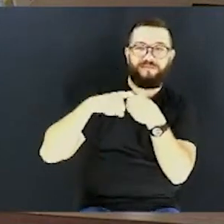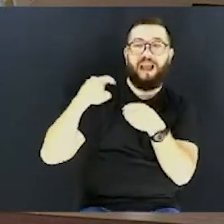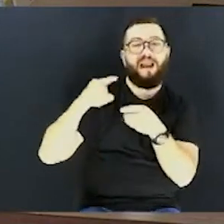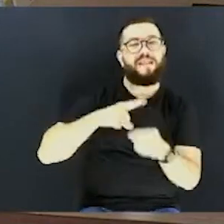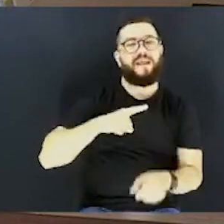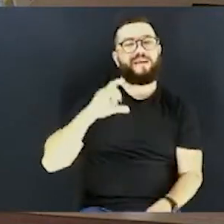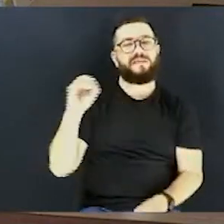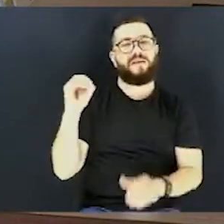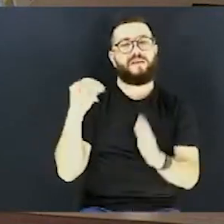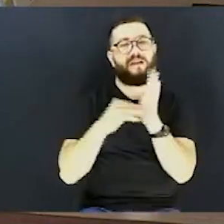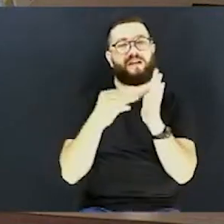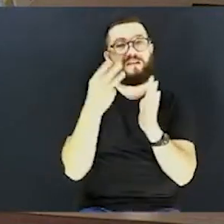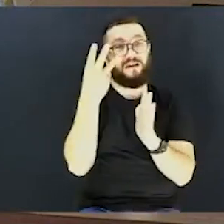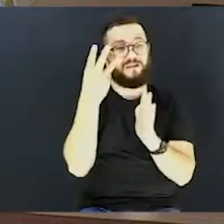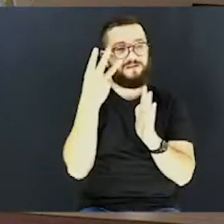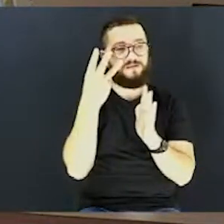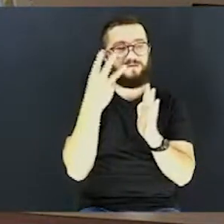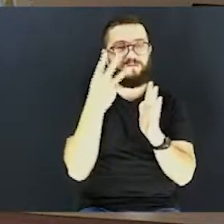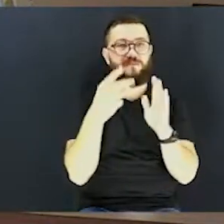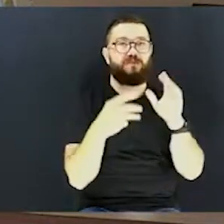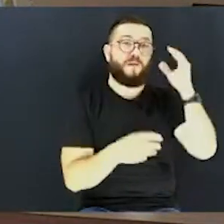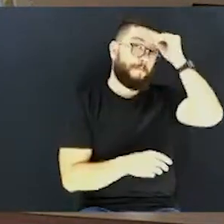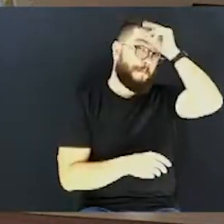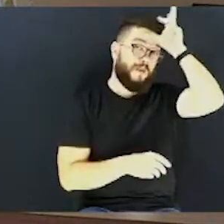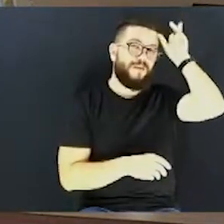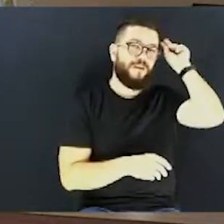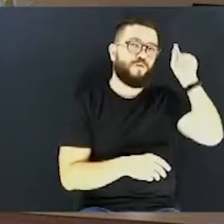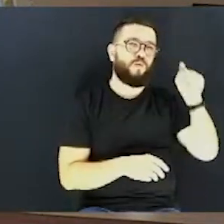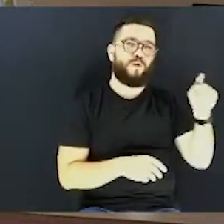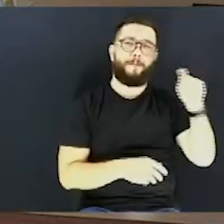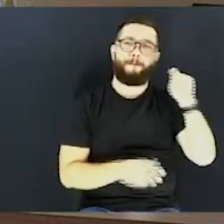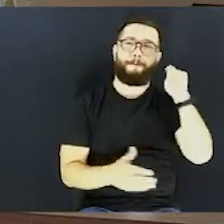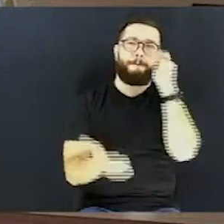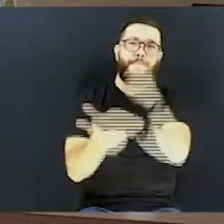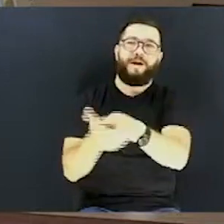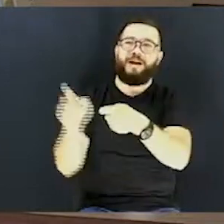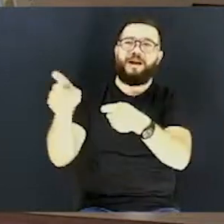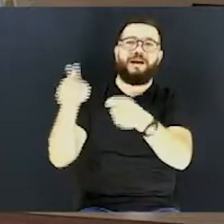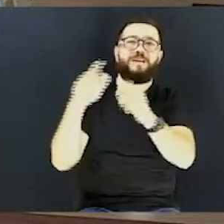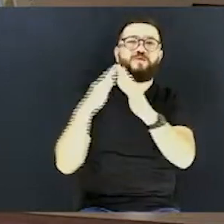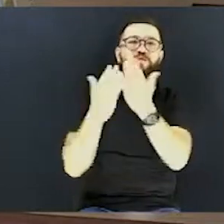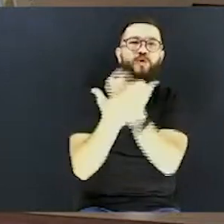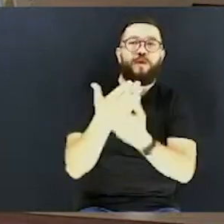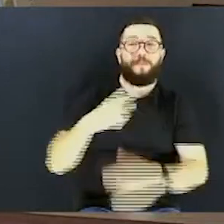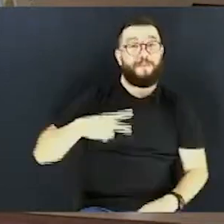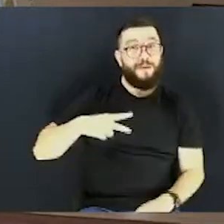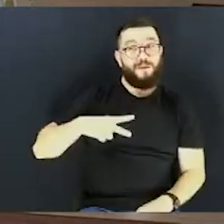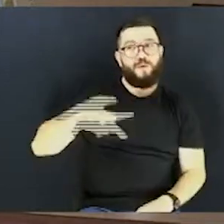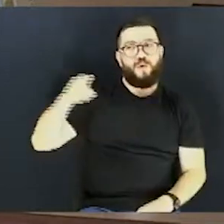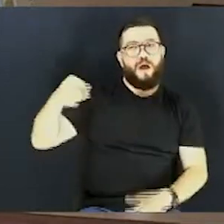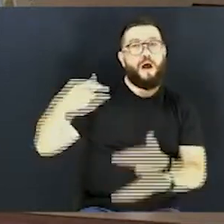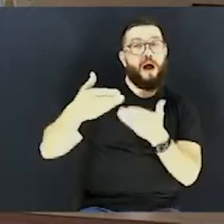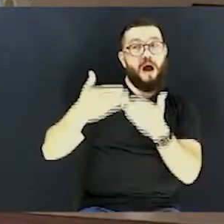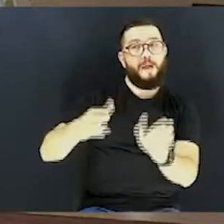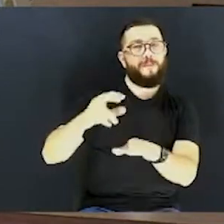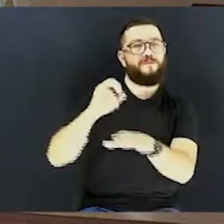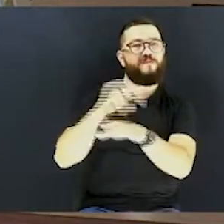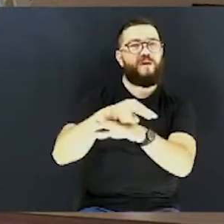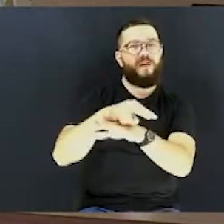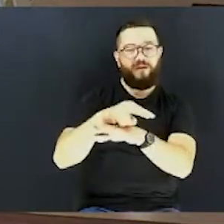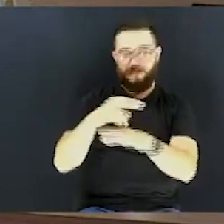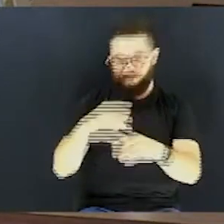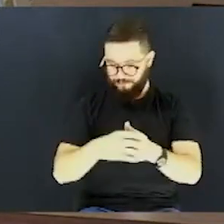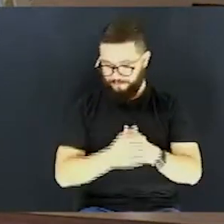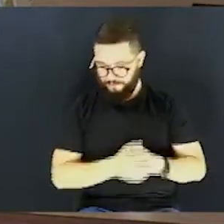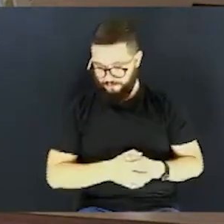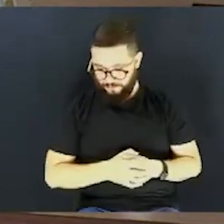paga para que uma escola particular possa oferecer essas vagas para as crianças do município, especialmente de 0 a 3. Inclusive,